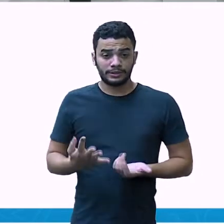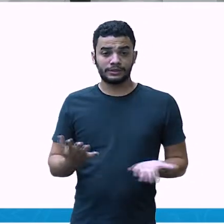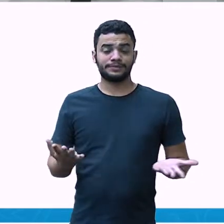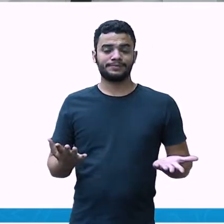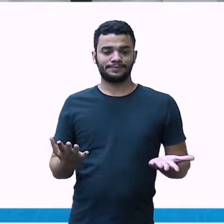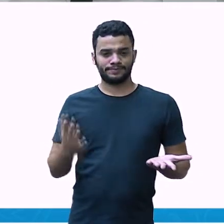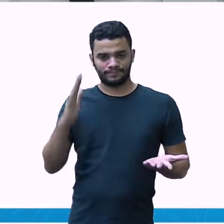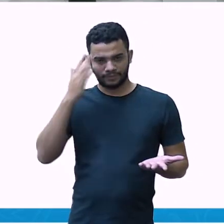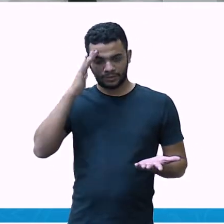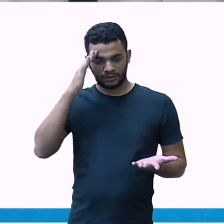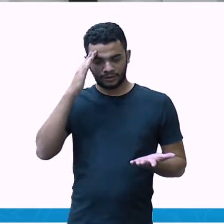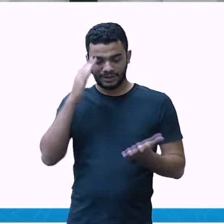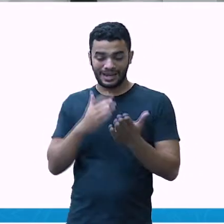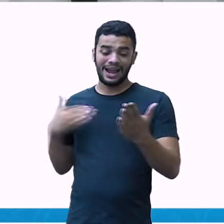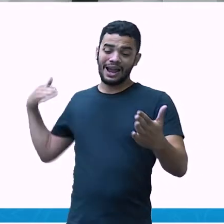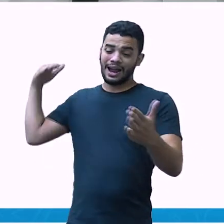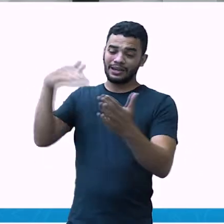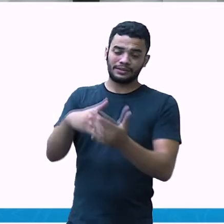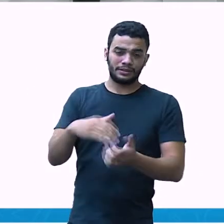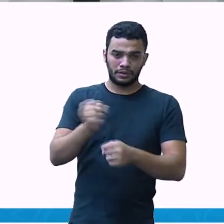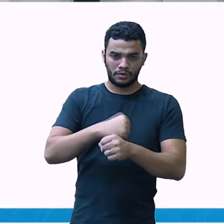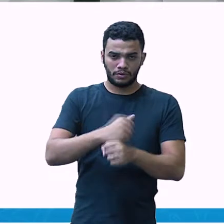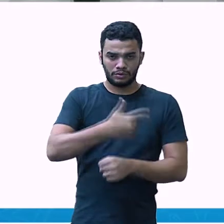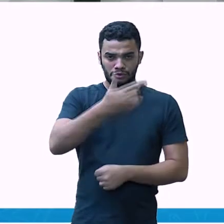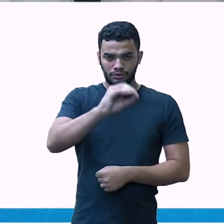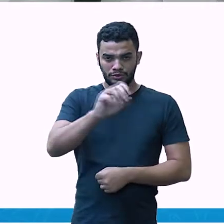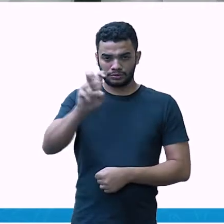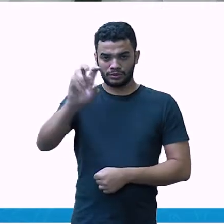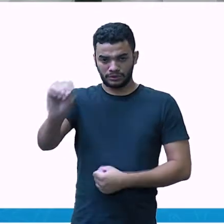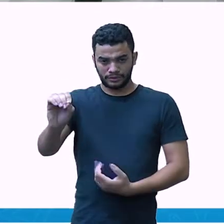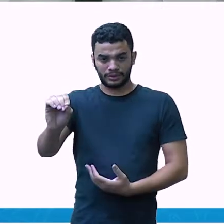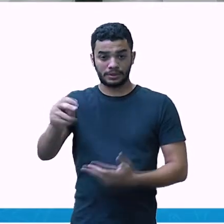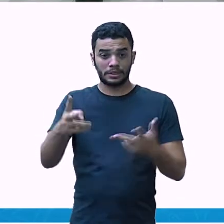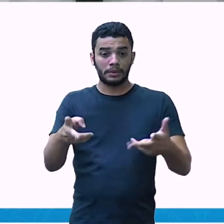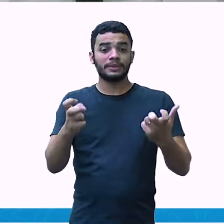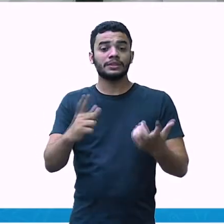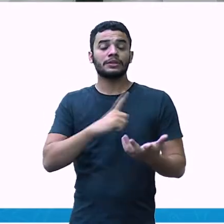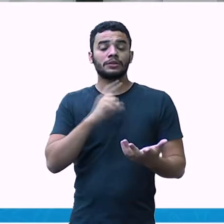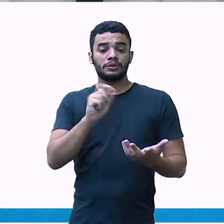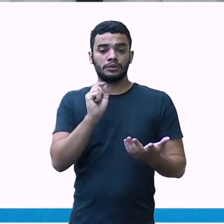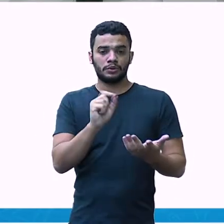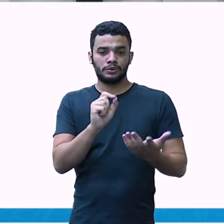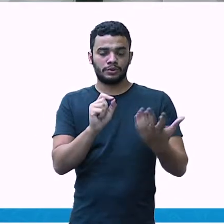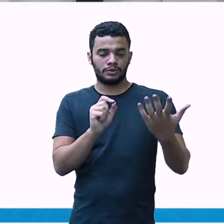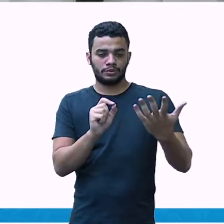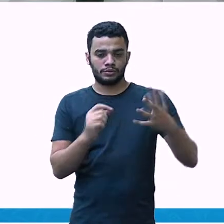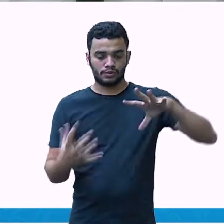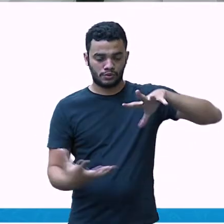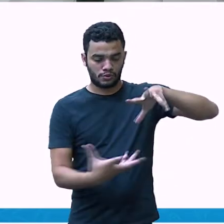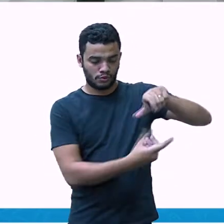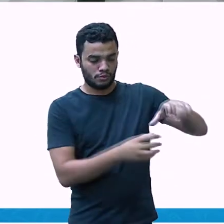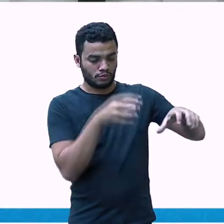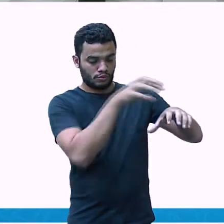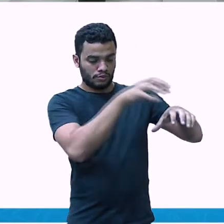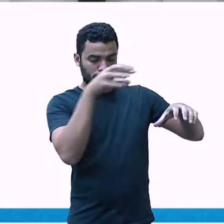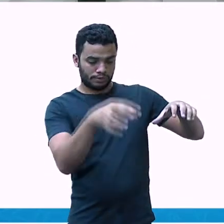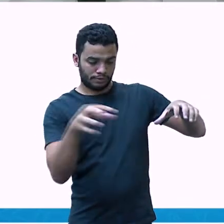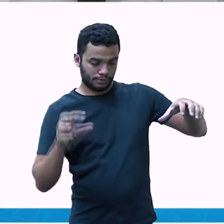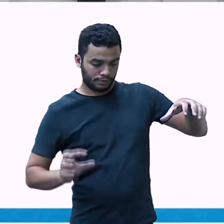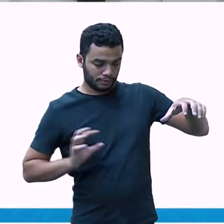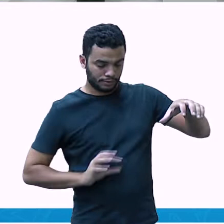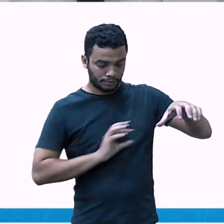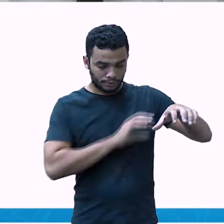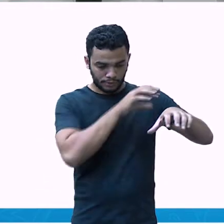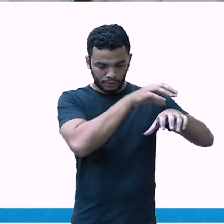os continentes: África, Ásia, Europa, América Latina, América do Norte